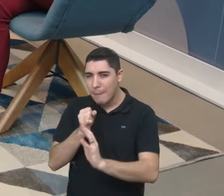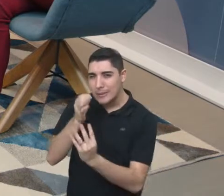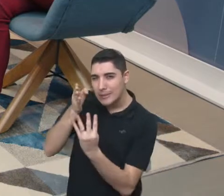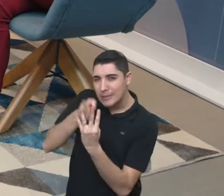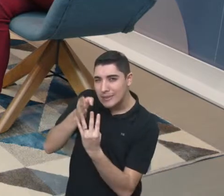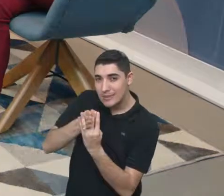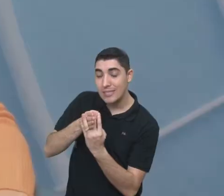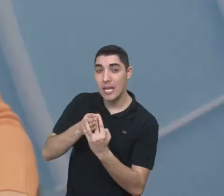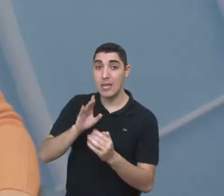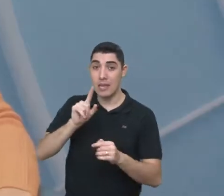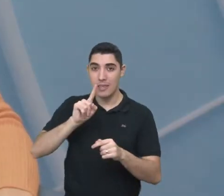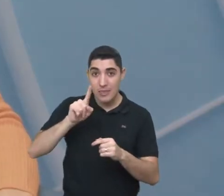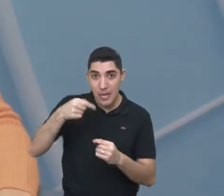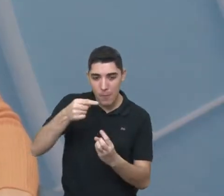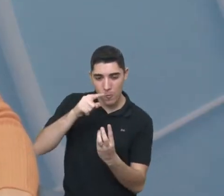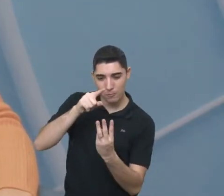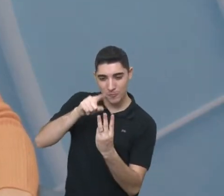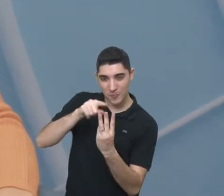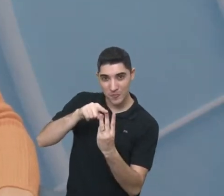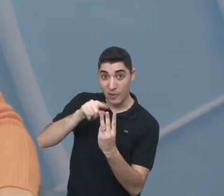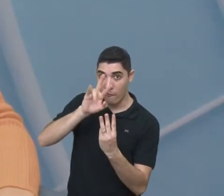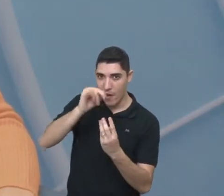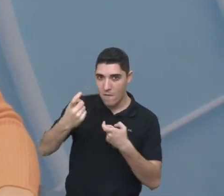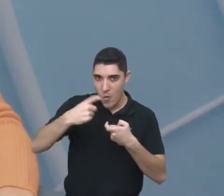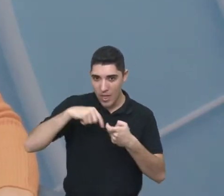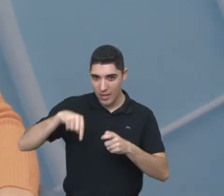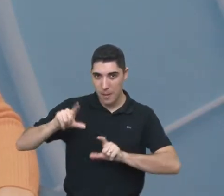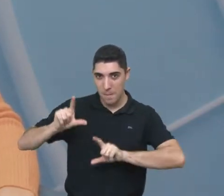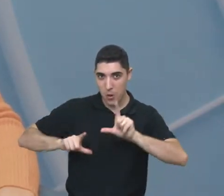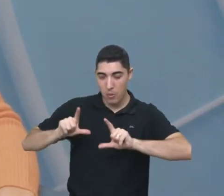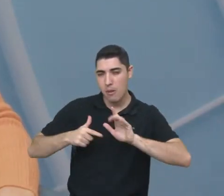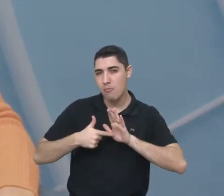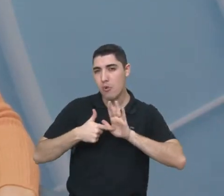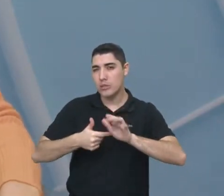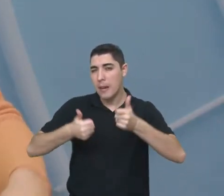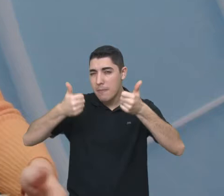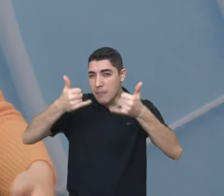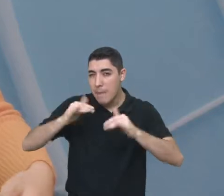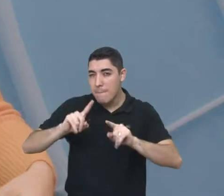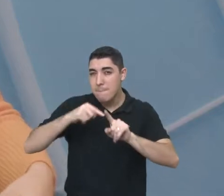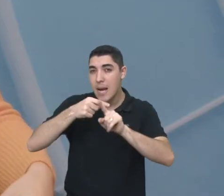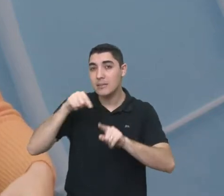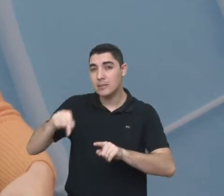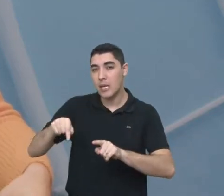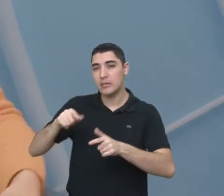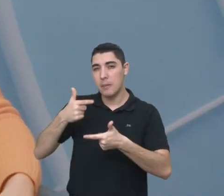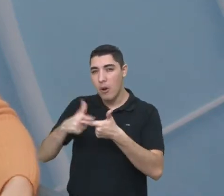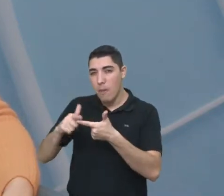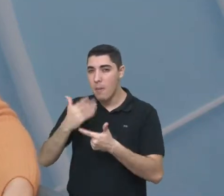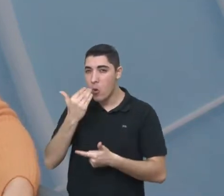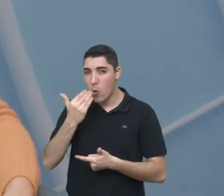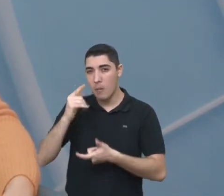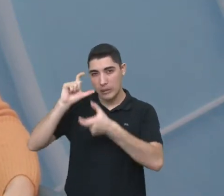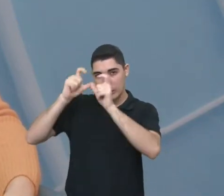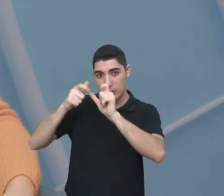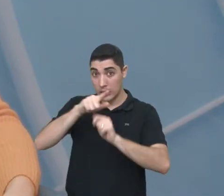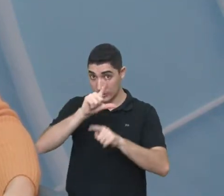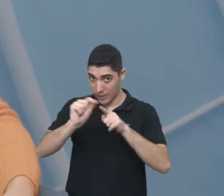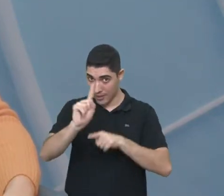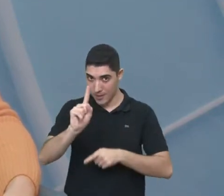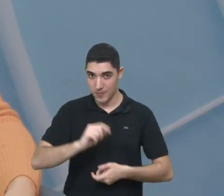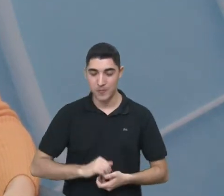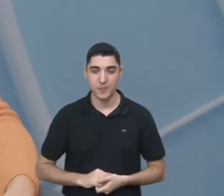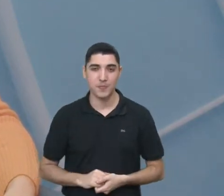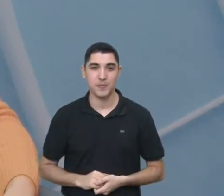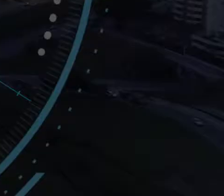pausa rapidinho e daqui a pouco a gente volta com o Diálogos da Cidade para falar mais sobre os transtornos alimentares. Não sai daí que a gente